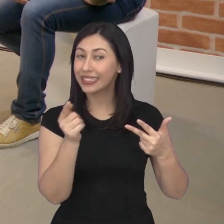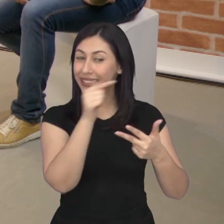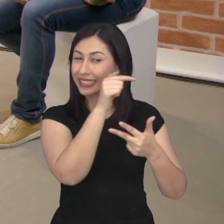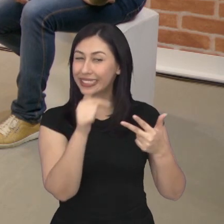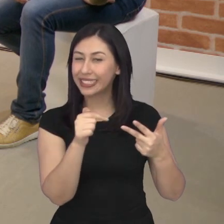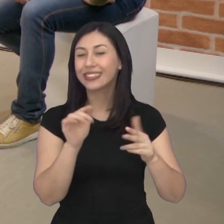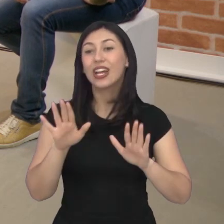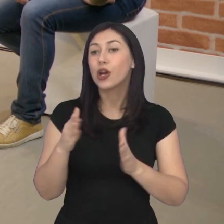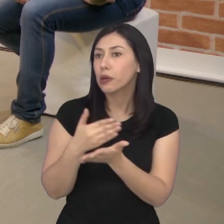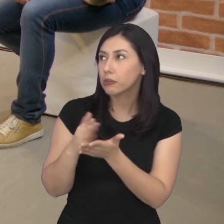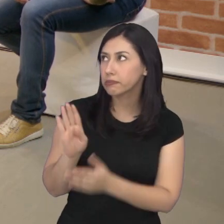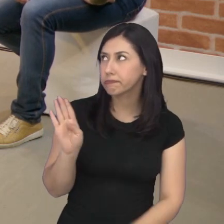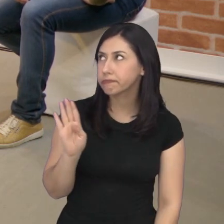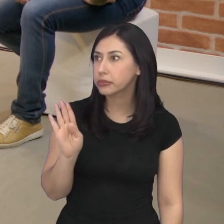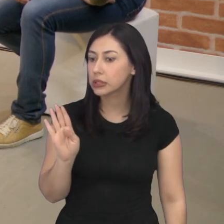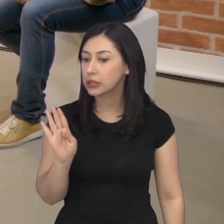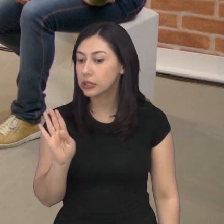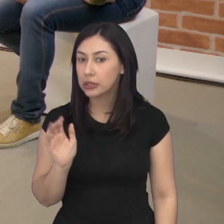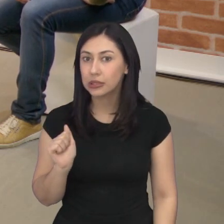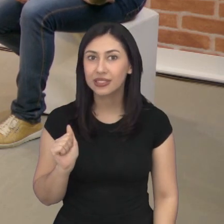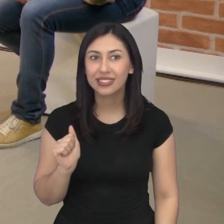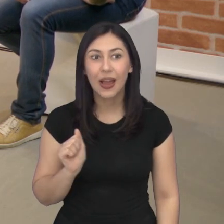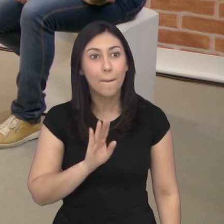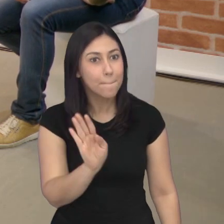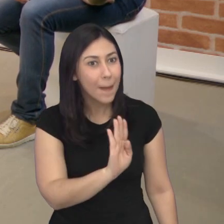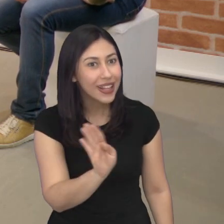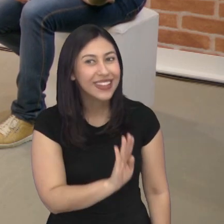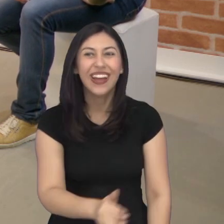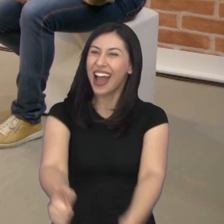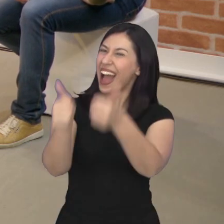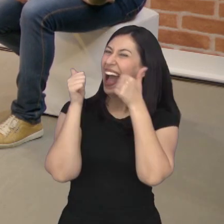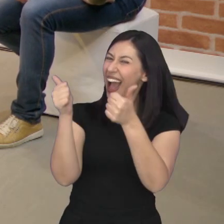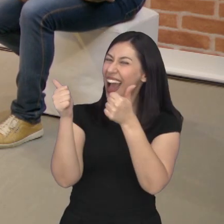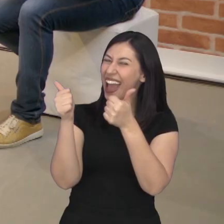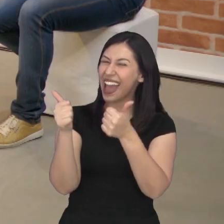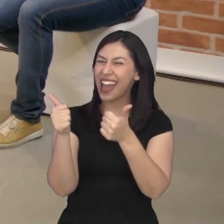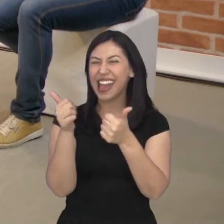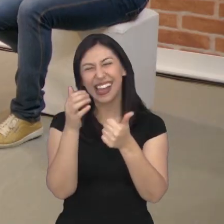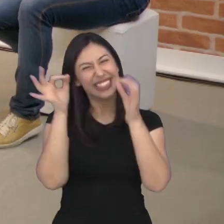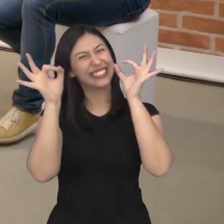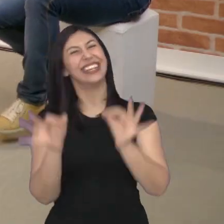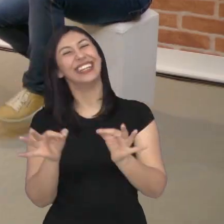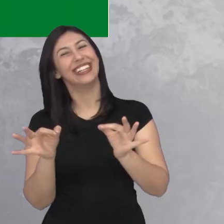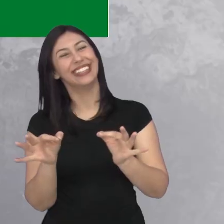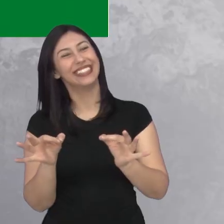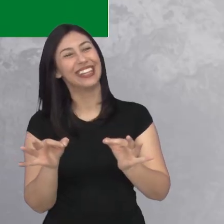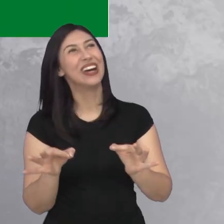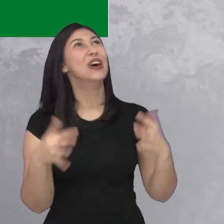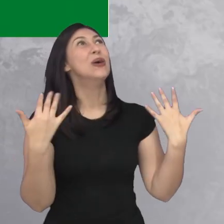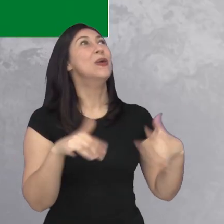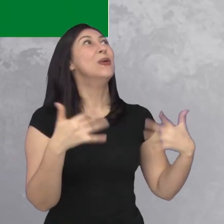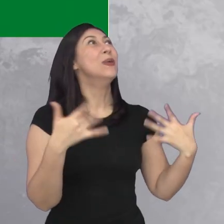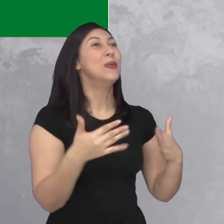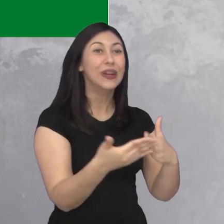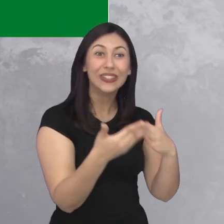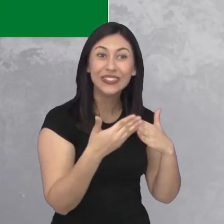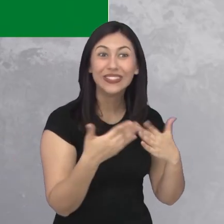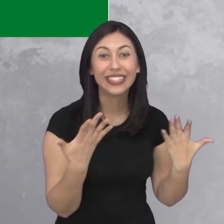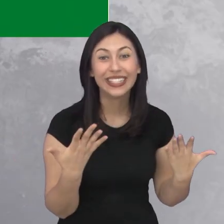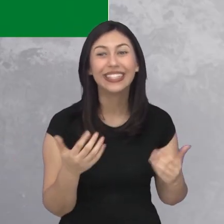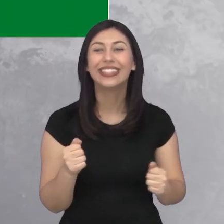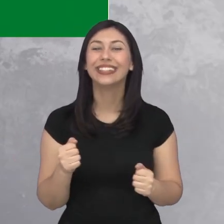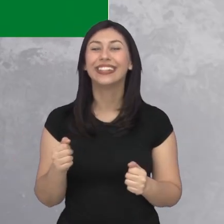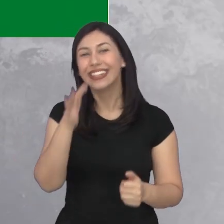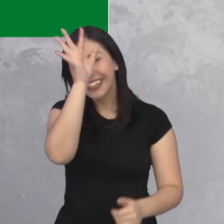começa com E eu B. já passei por eles. Começa eu fui de com B, ônibus começa ainda. com B. Bolívia. Aí, acertou! Nossa, professor. É